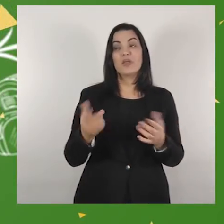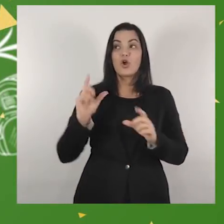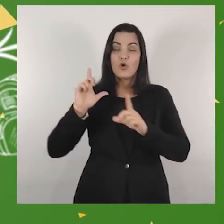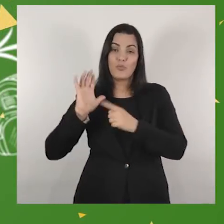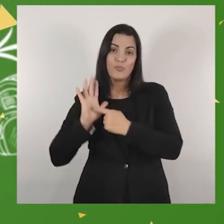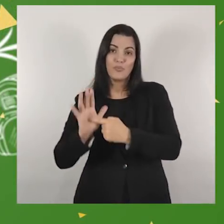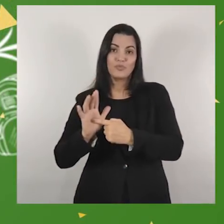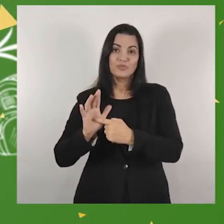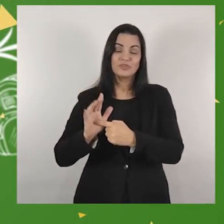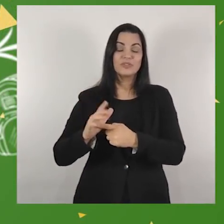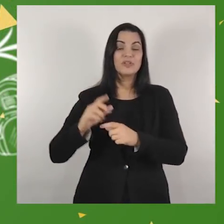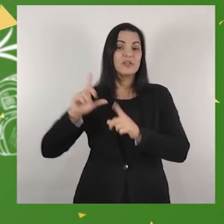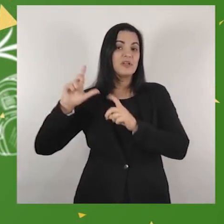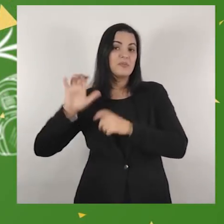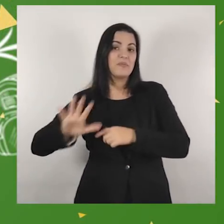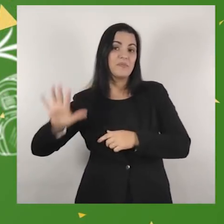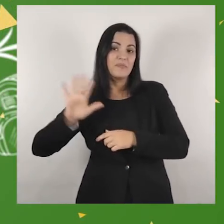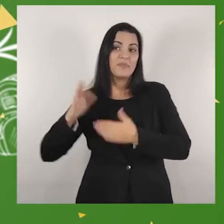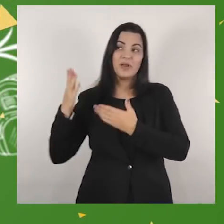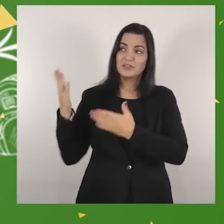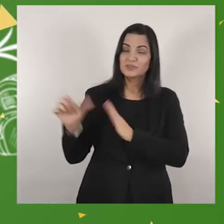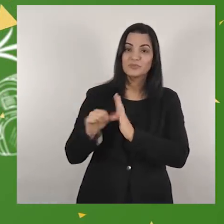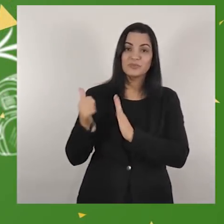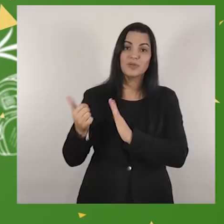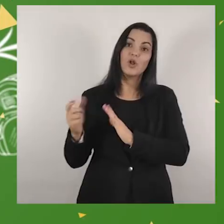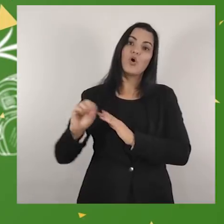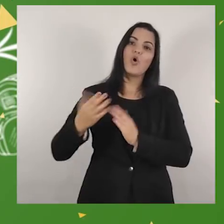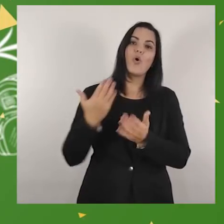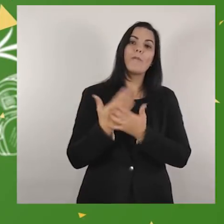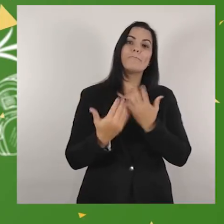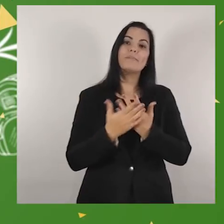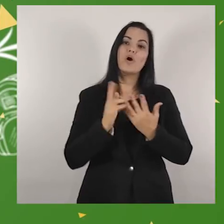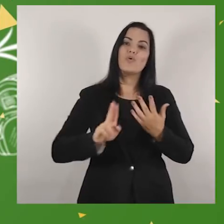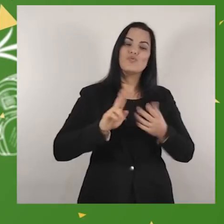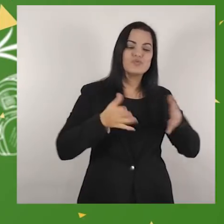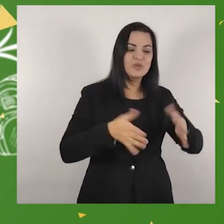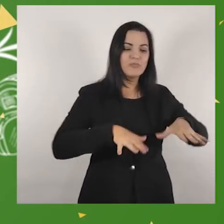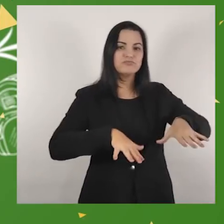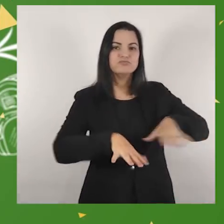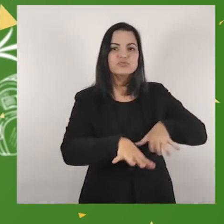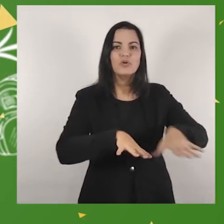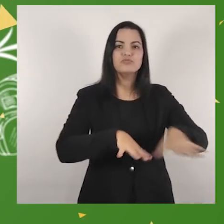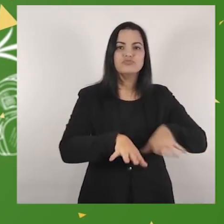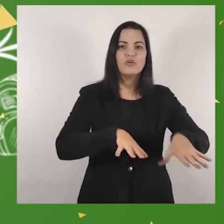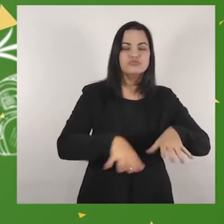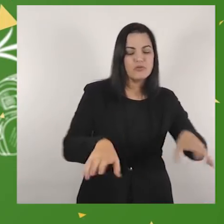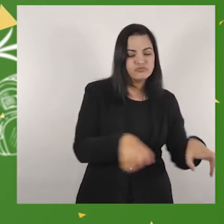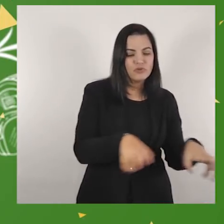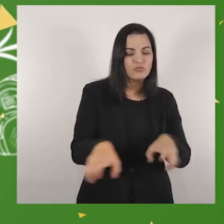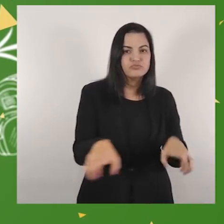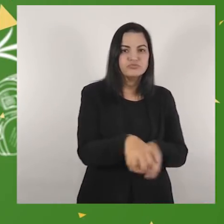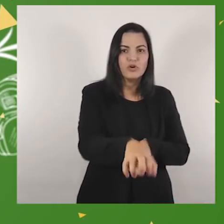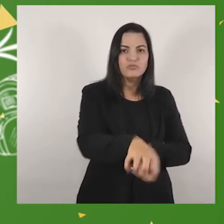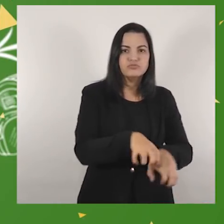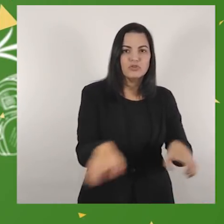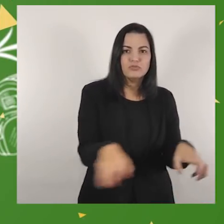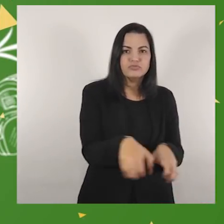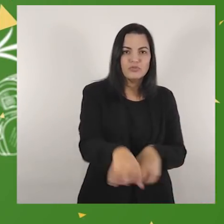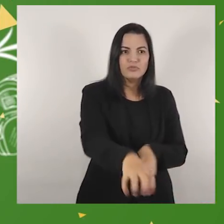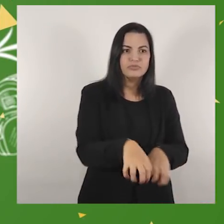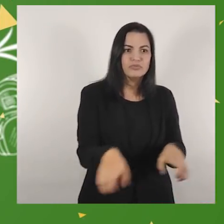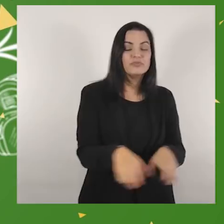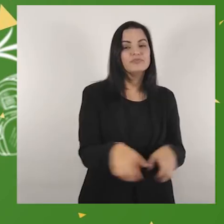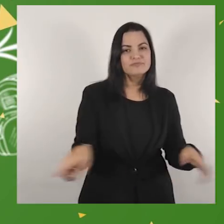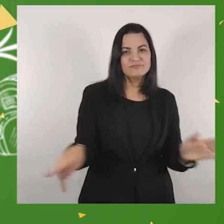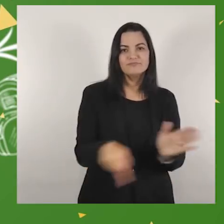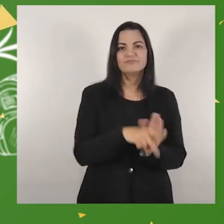nessa primeira imagem, como também pode ser o tear manual, o tear que as pessoas utilizam dentro de casa. Então